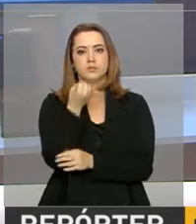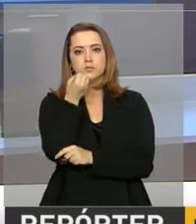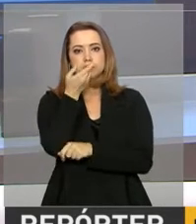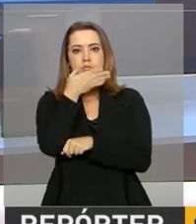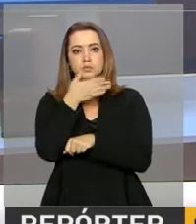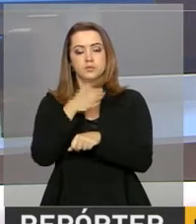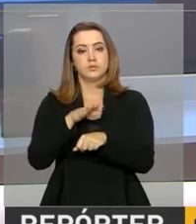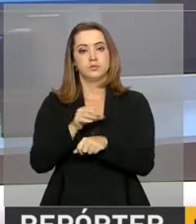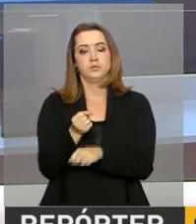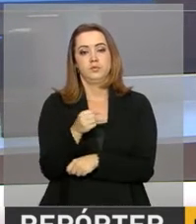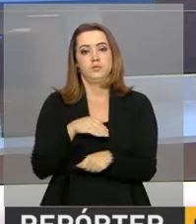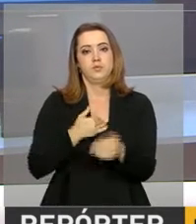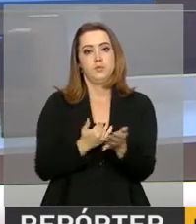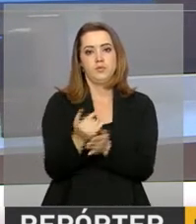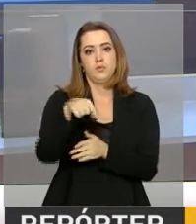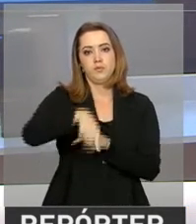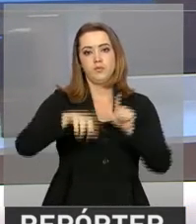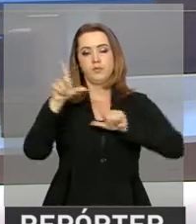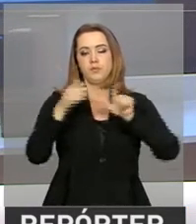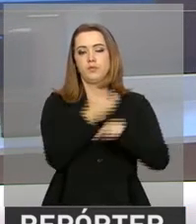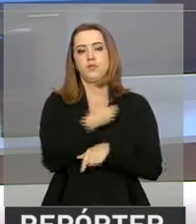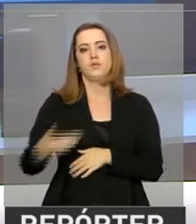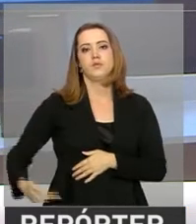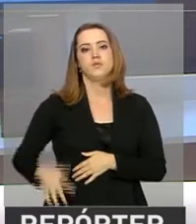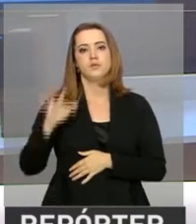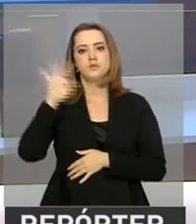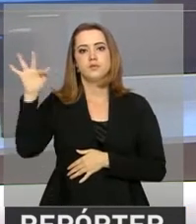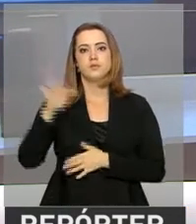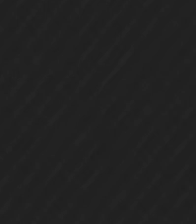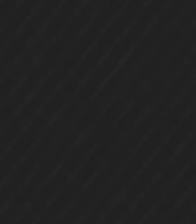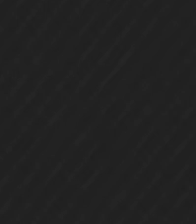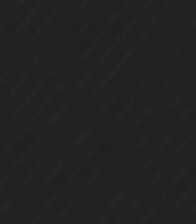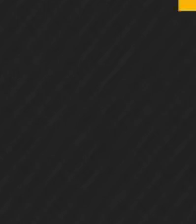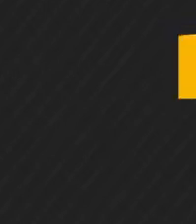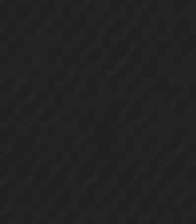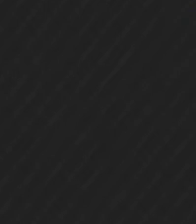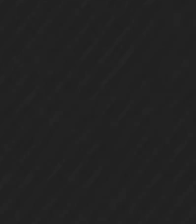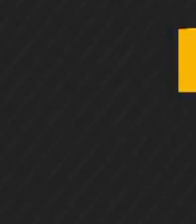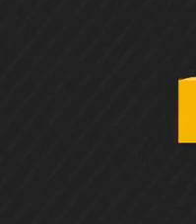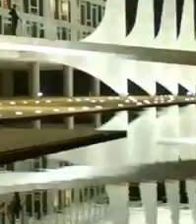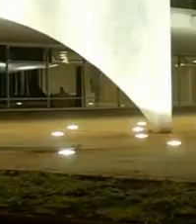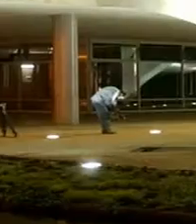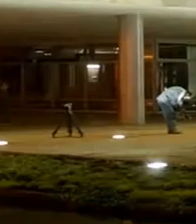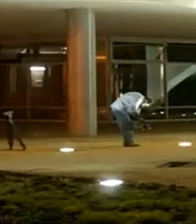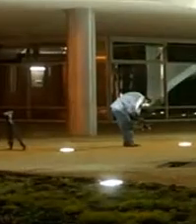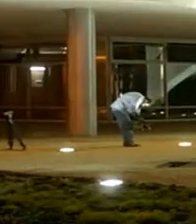sociais. Continue com a gente aqui na NBR, a TV do Governo Federal. Música